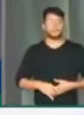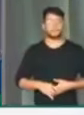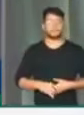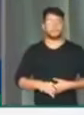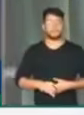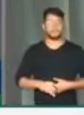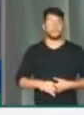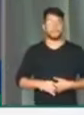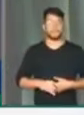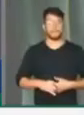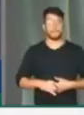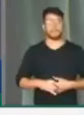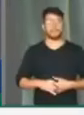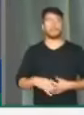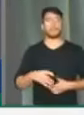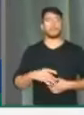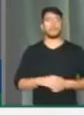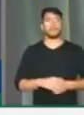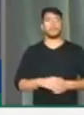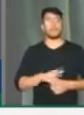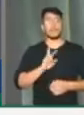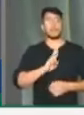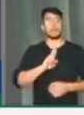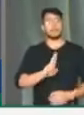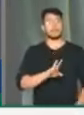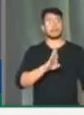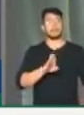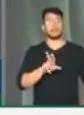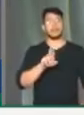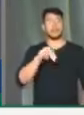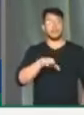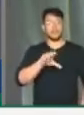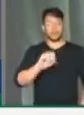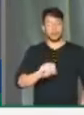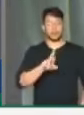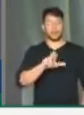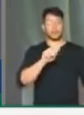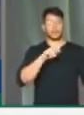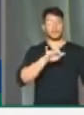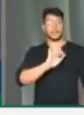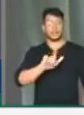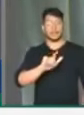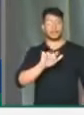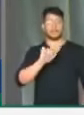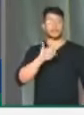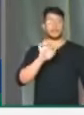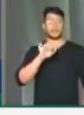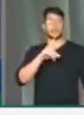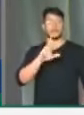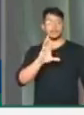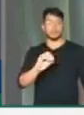em nome de Bruno Trezena, Rafael Holanda e Leandro Silveira. Quero deixar aqui